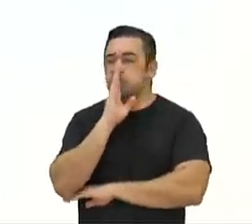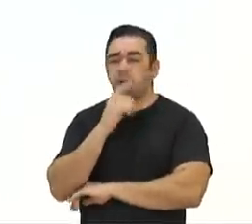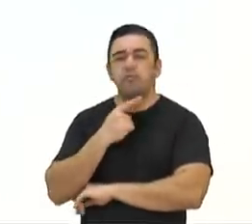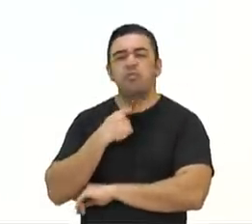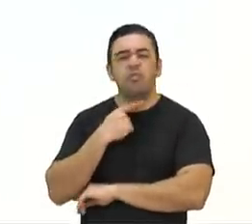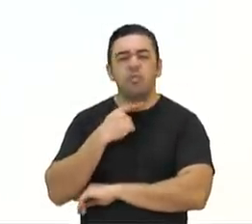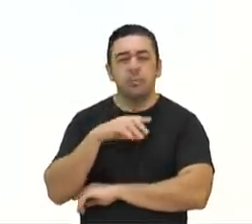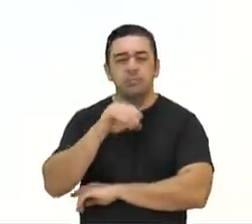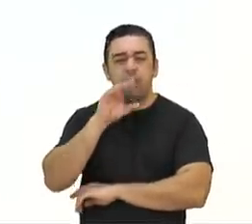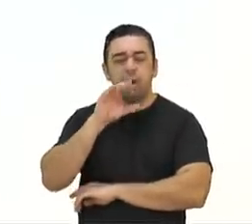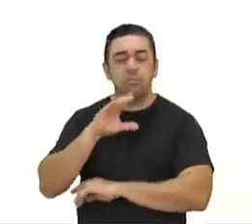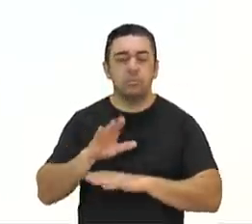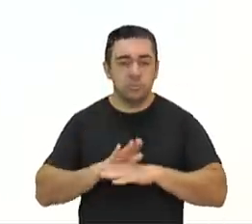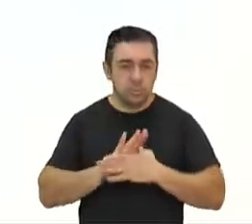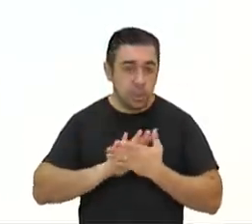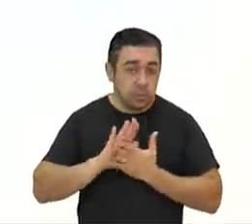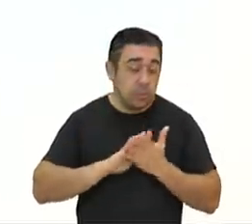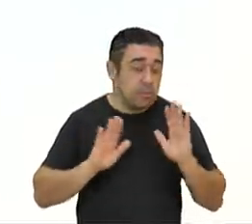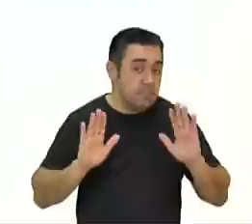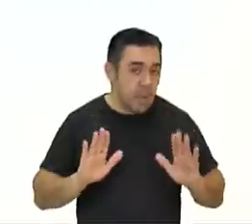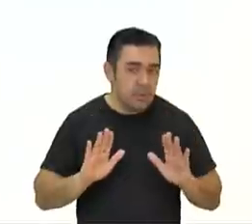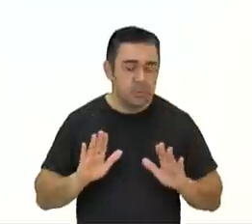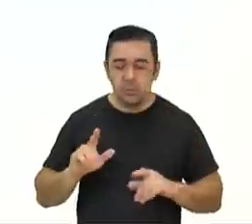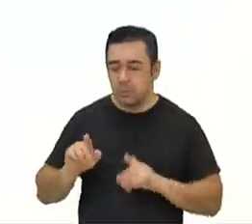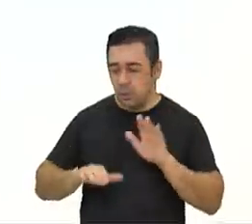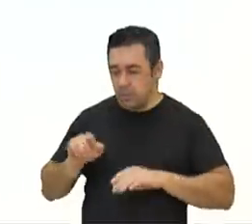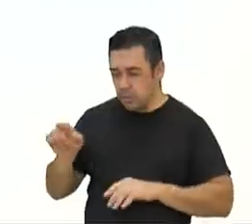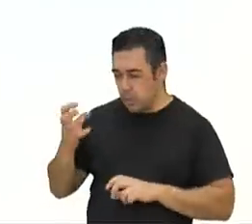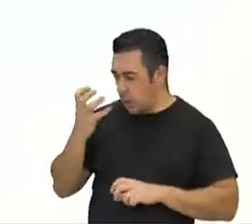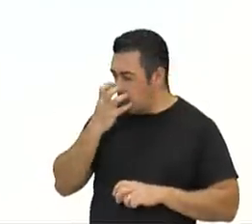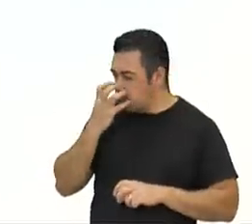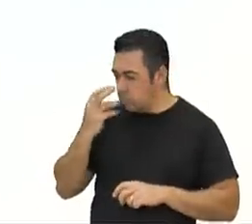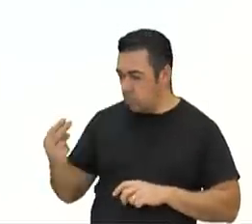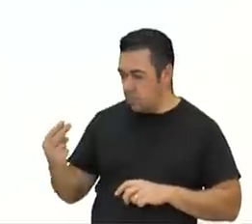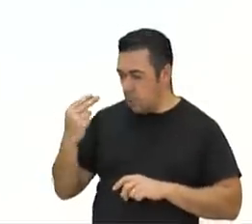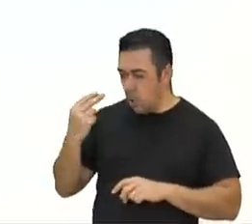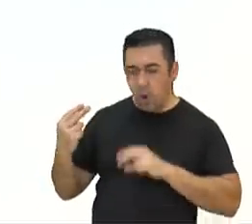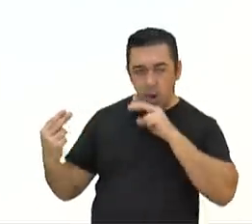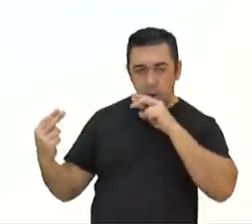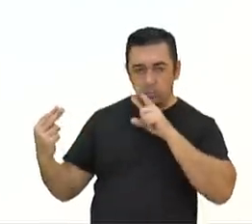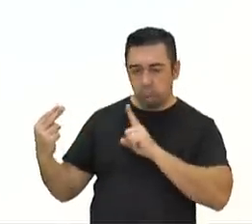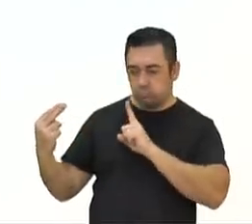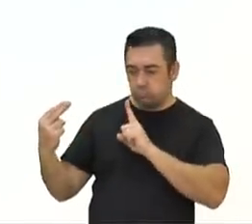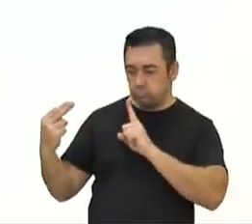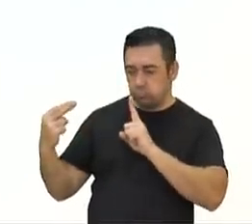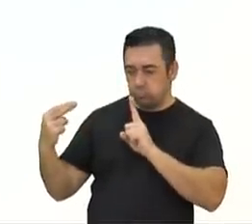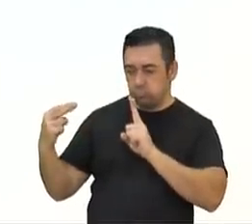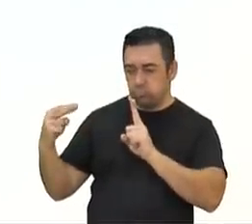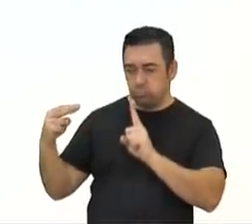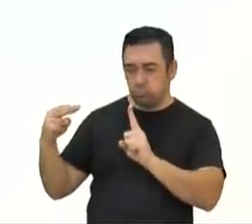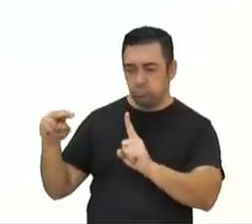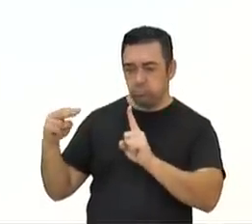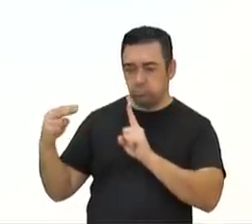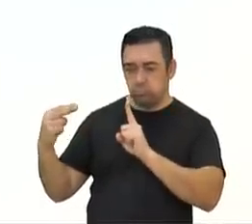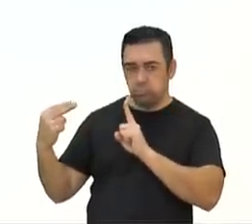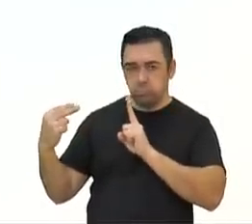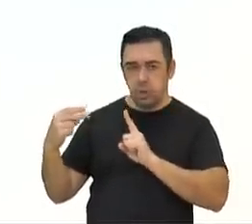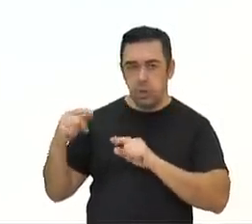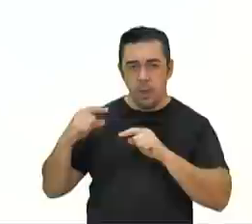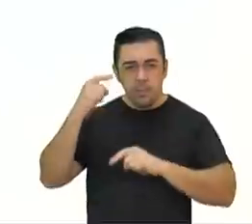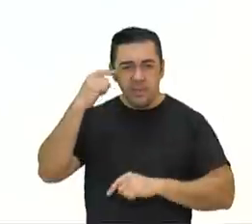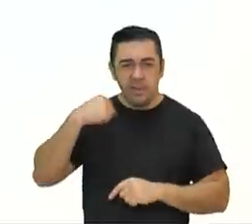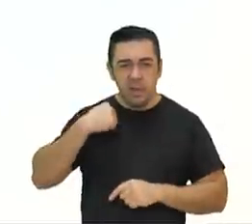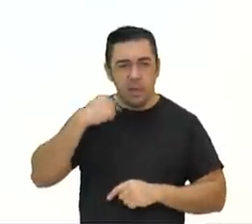latir. Agora, pode ser que o cão me interprete à sua maneira. Esse cara está pensando